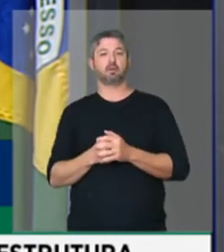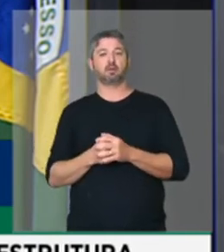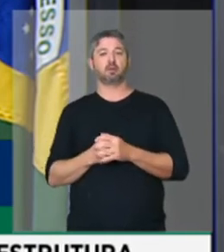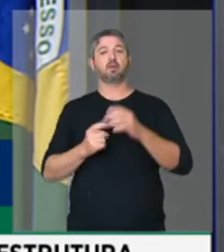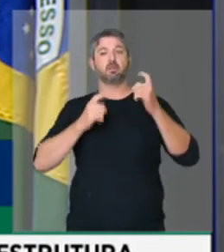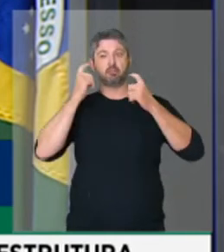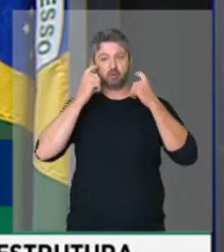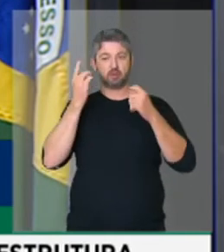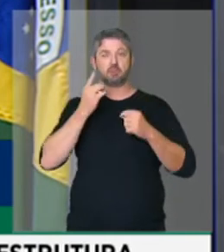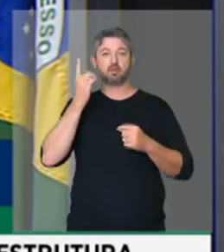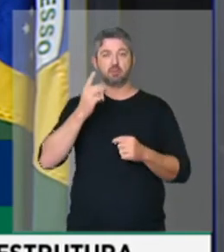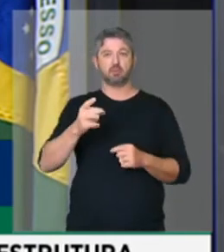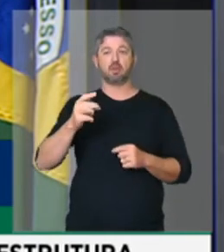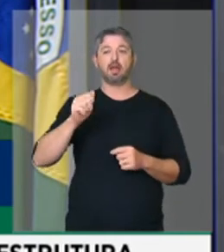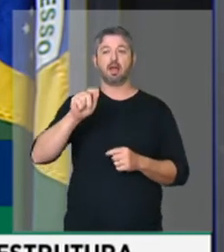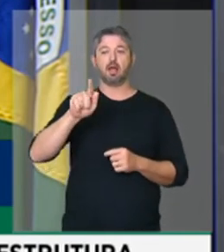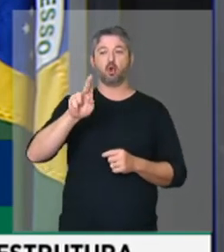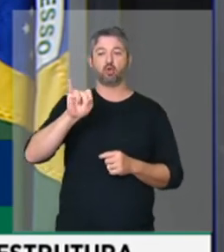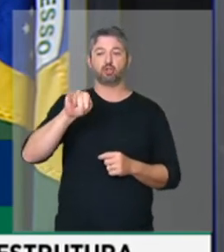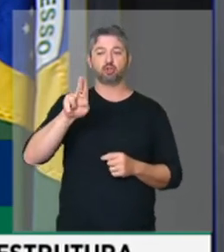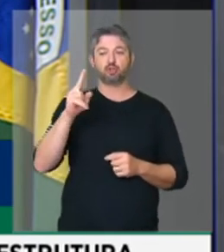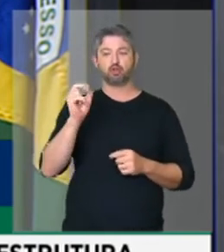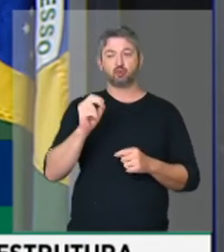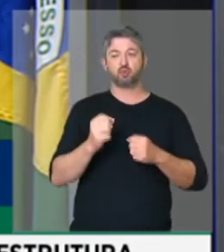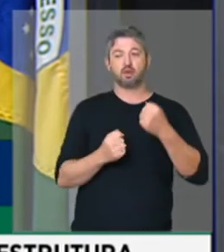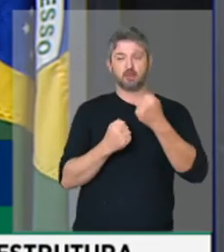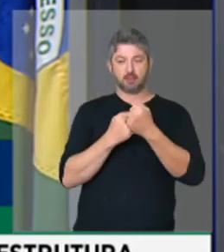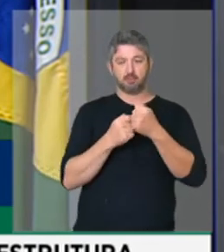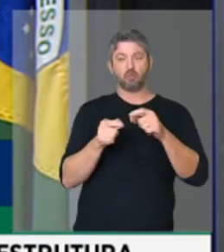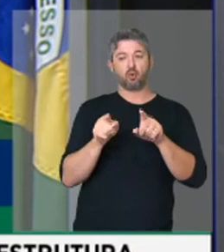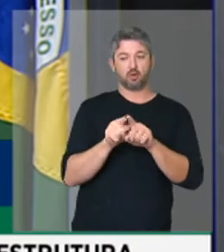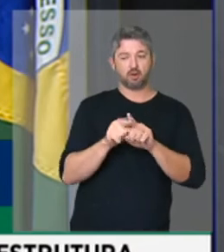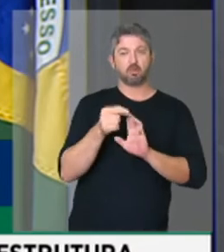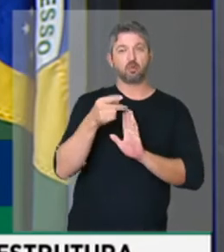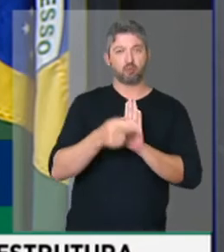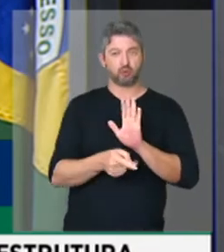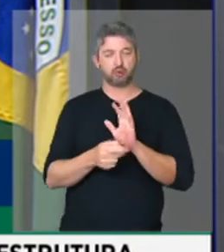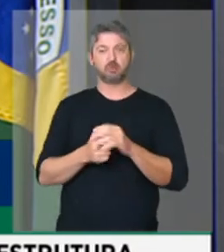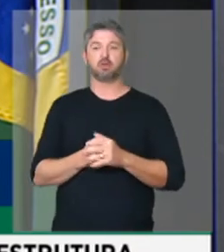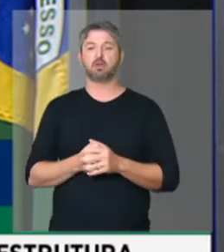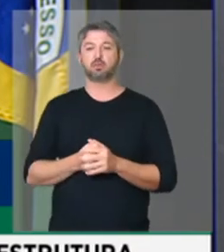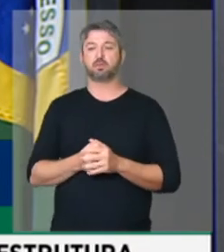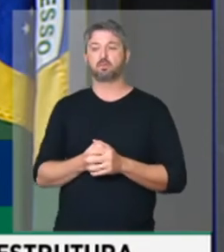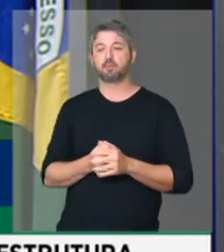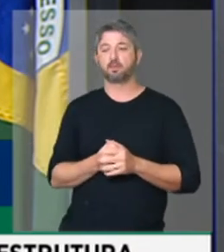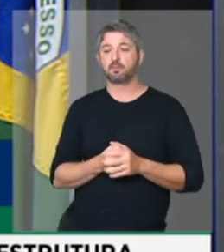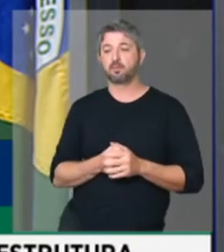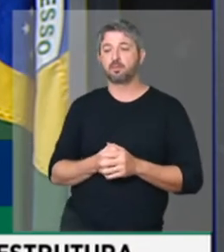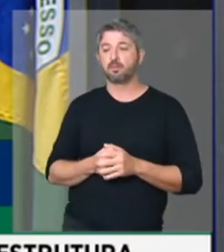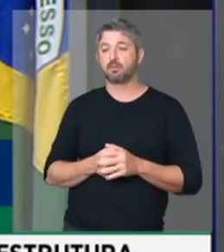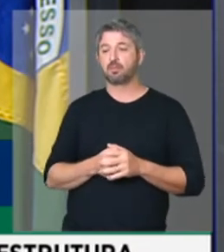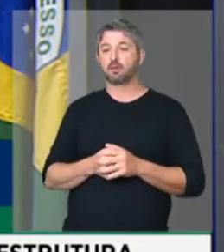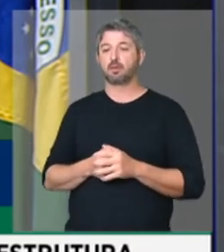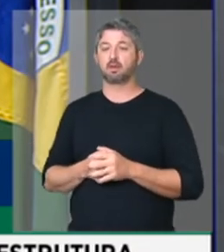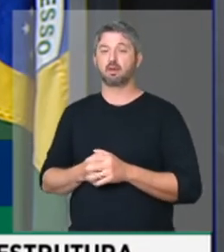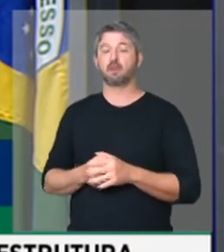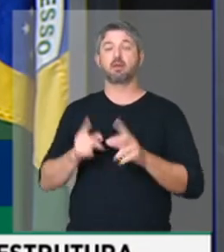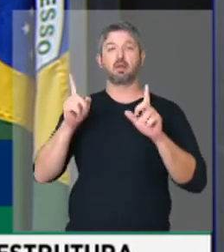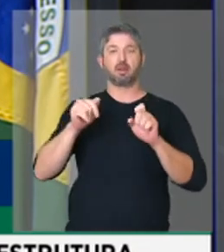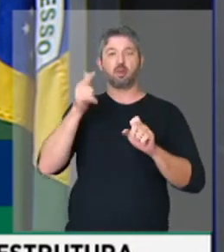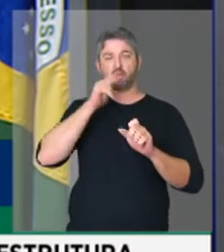preocupação do deputado Rodrigo Agostinho, um dos subscritores, inclusive, desse projeto conosco, que era exatamente